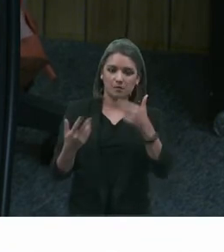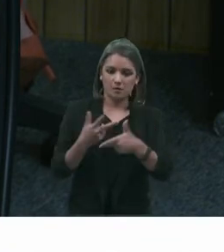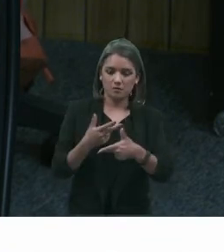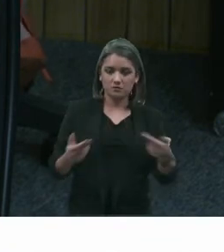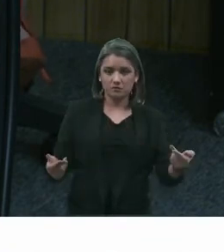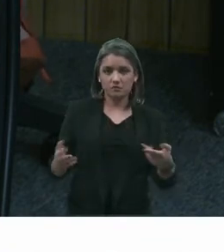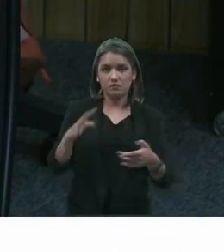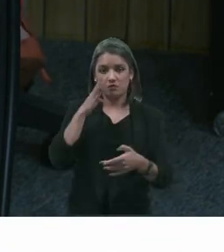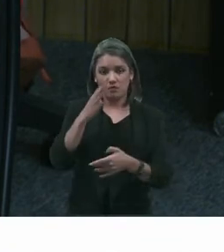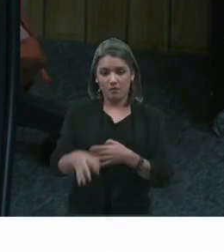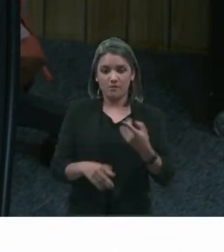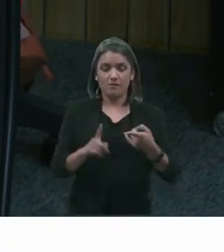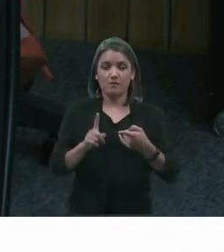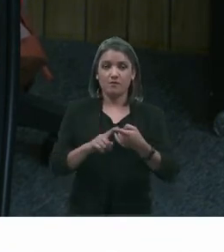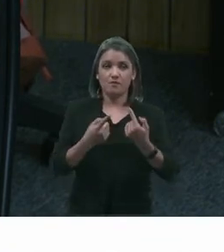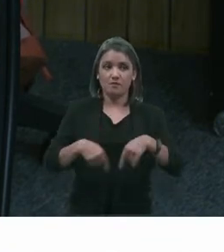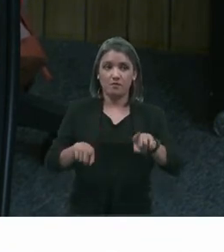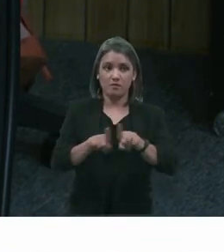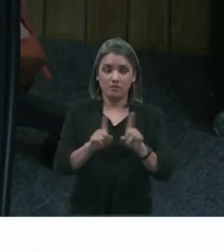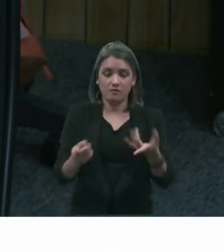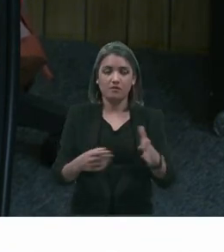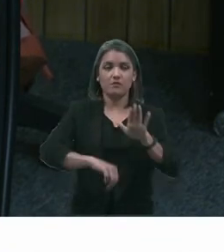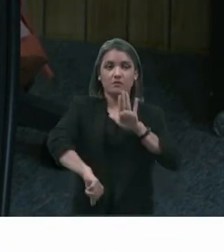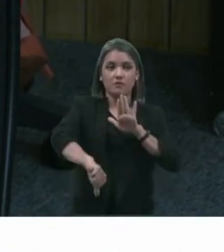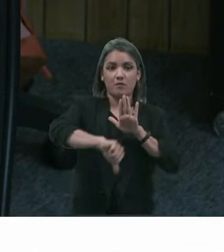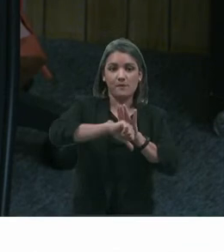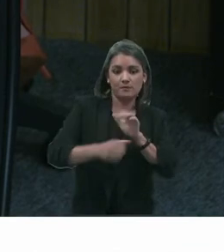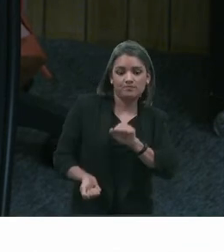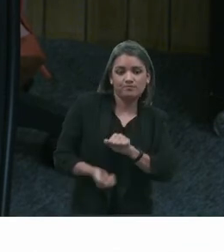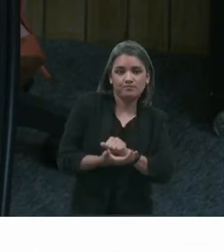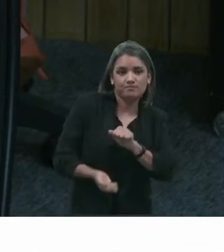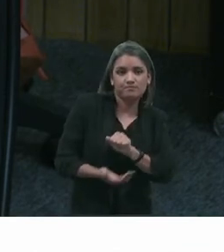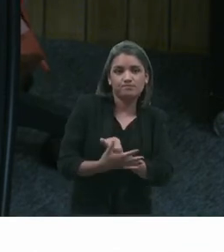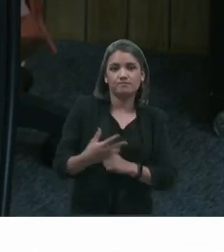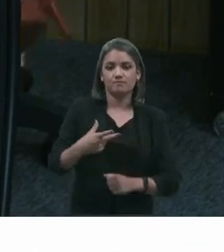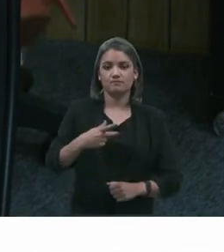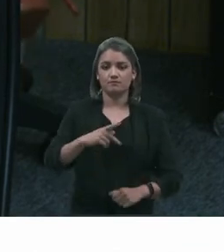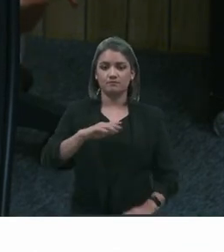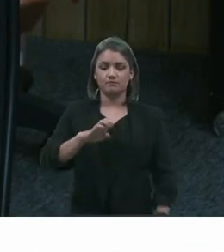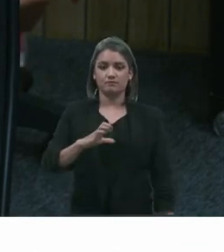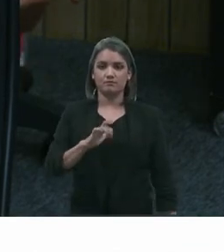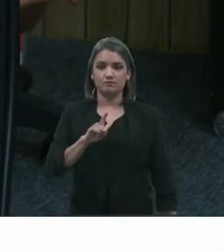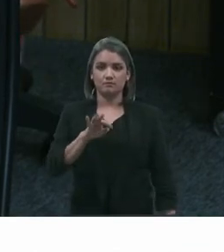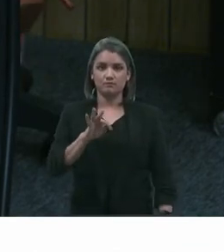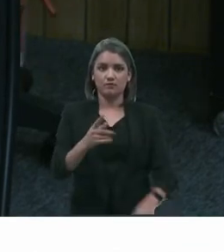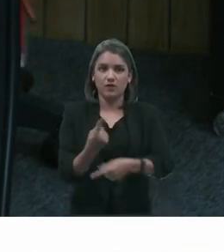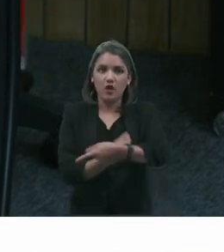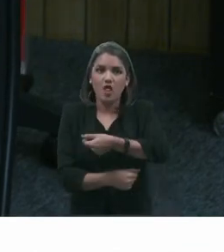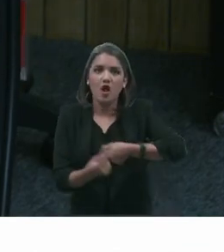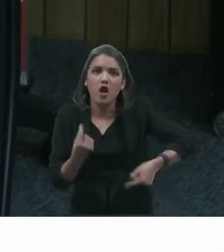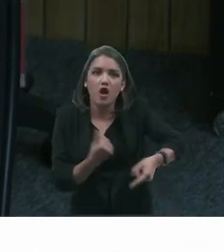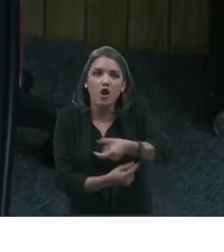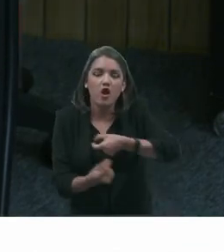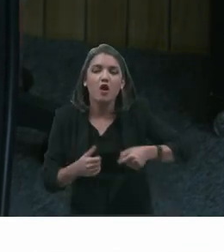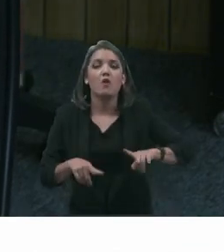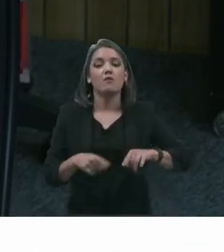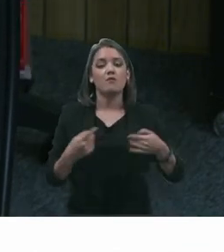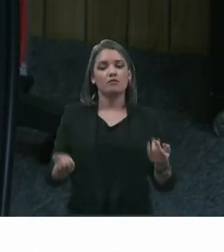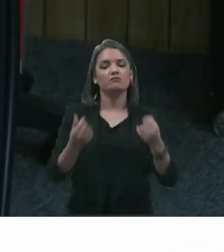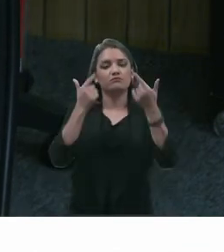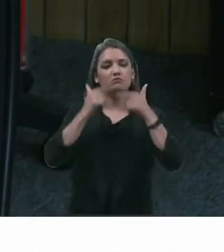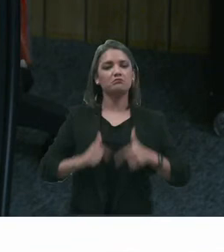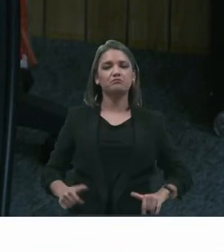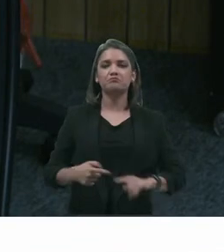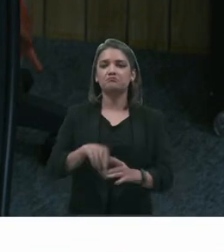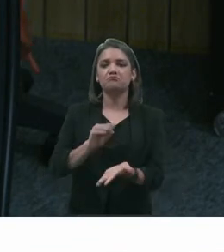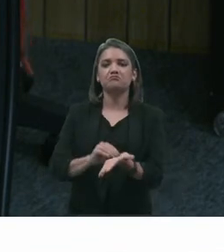associação criminosa, corrupção passiva, peculato e lavagem de dinheiro. E a absolvição, como é incontroverso por todos nós, foi por falta de